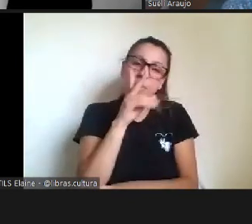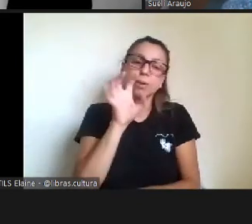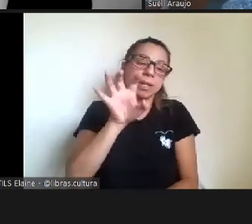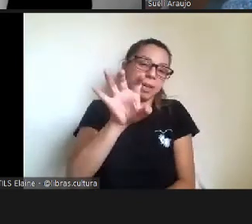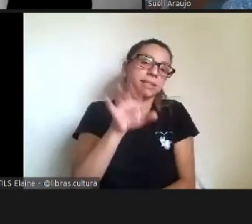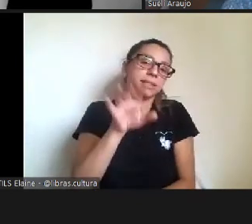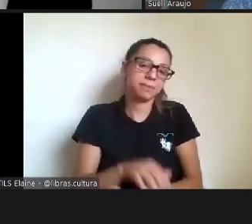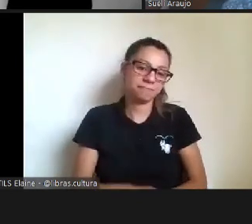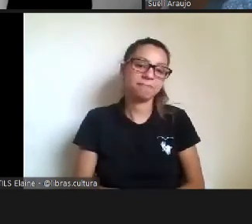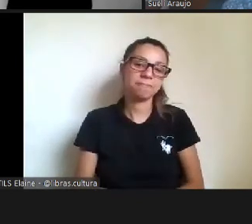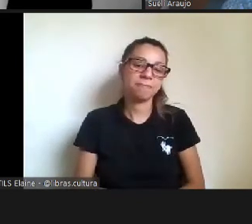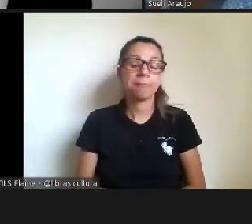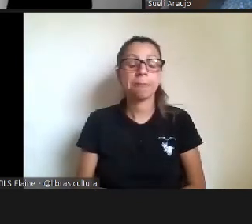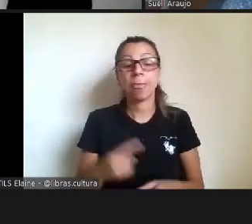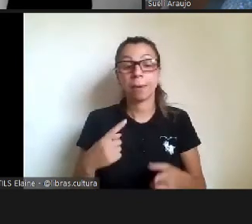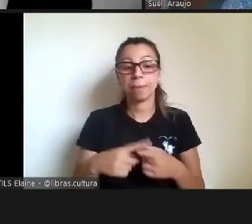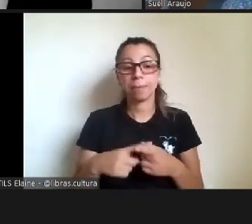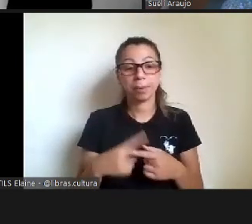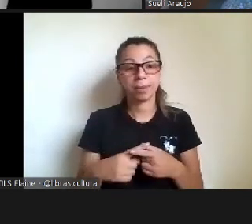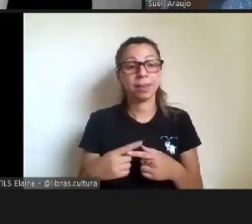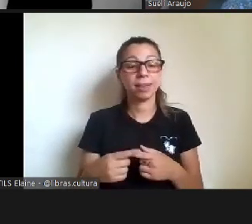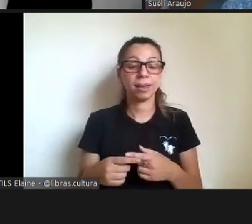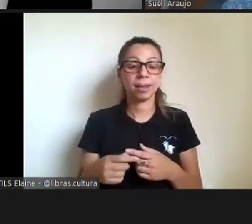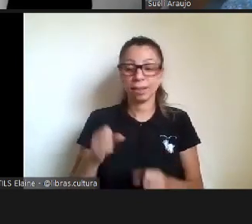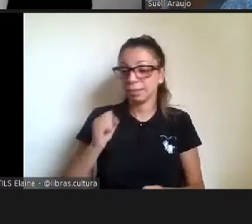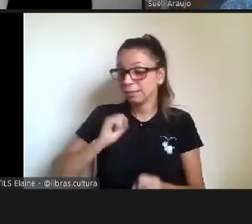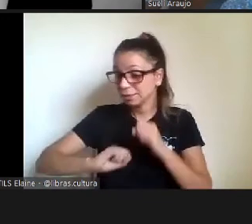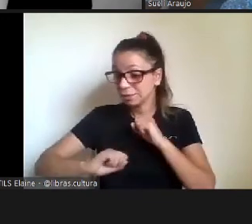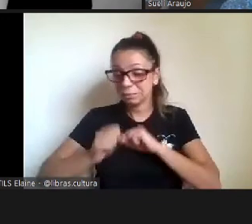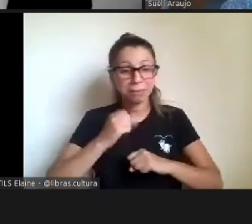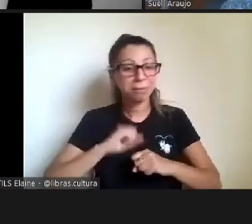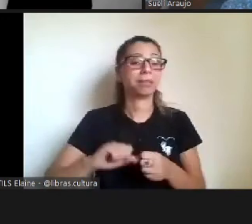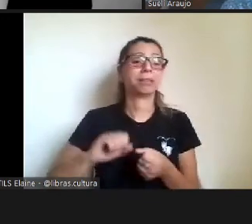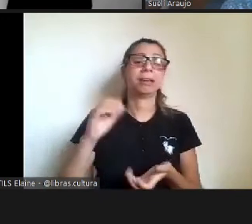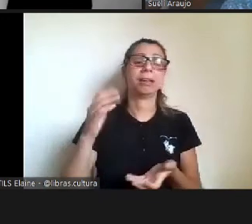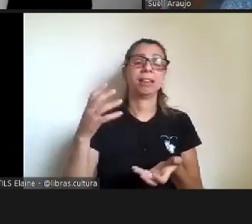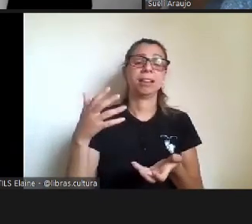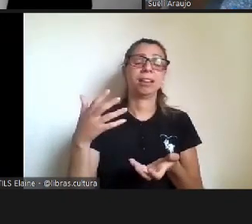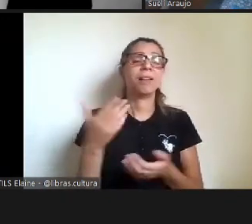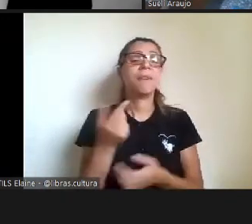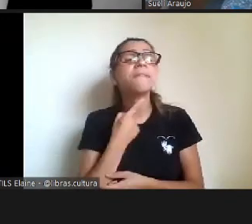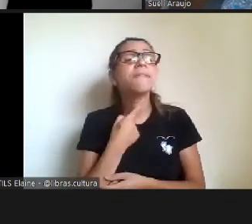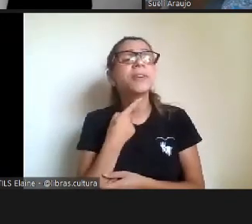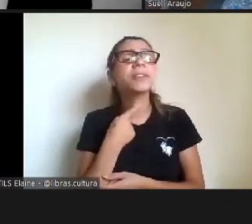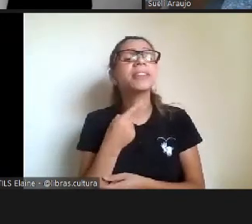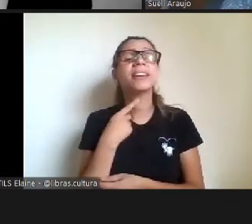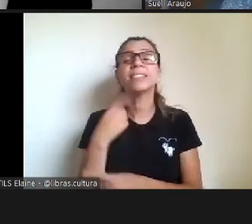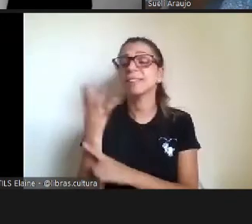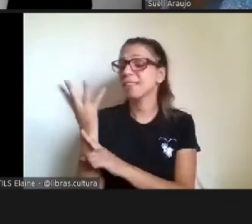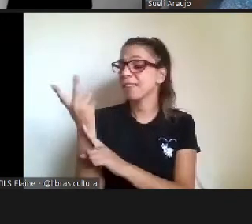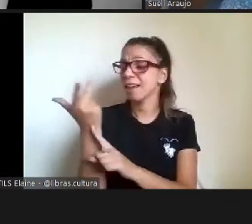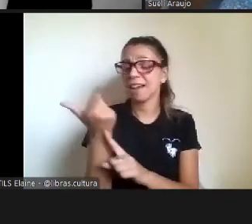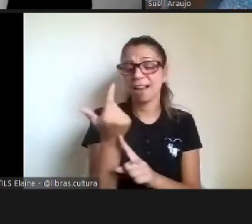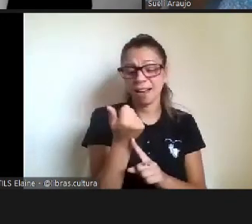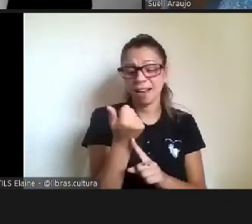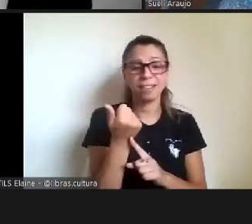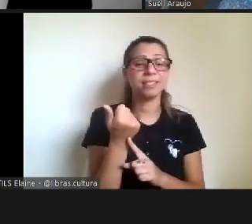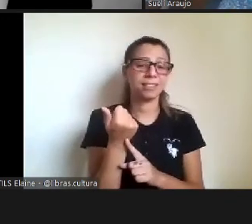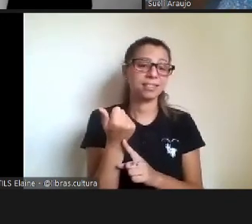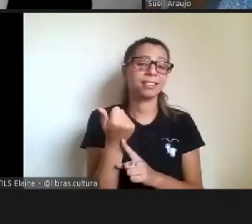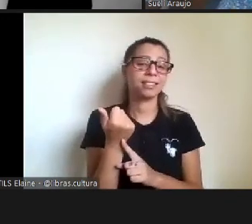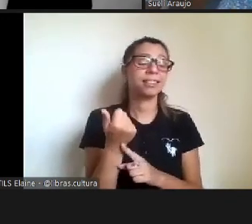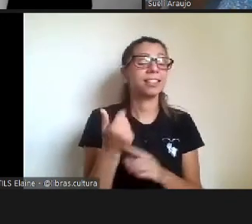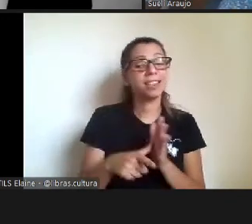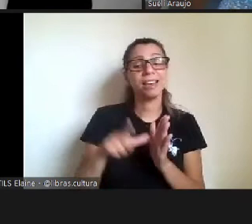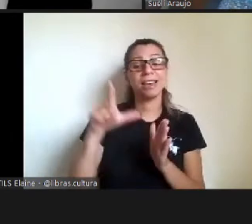é o desespero da carência da arte, que a arte nos proporcionava